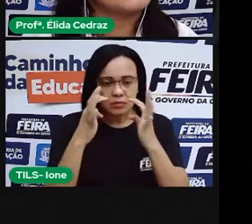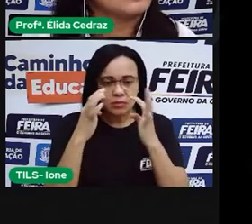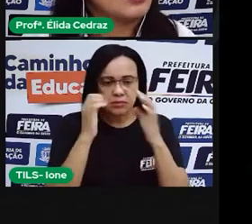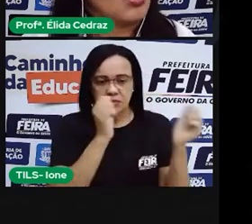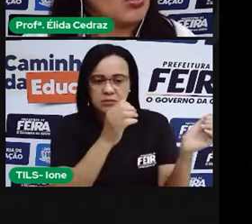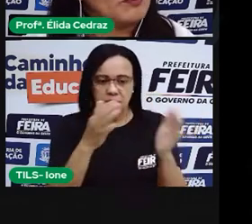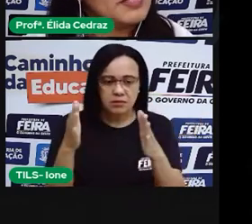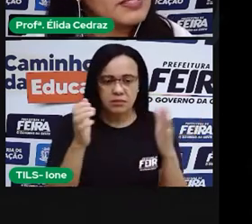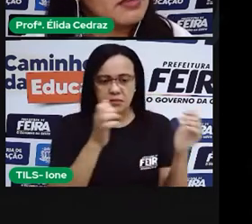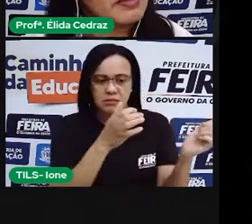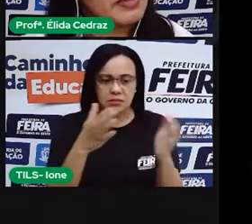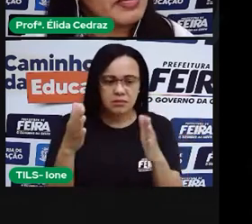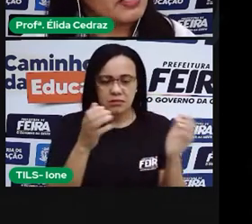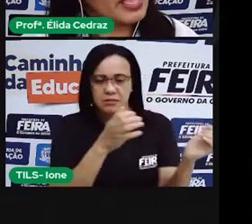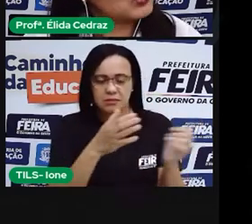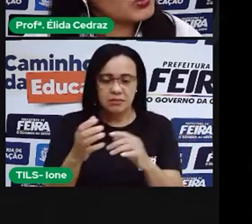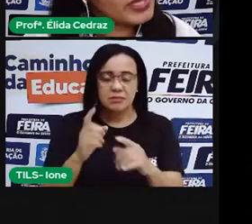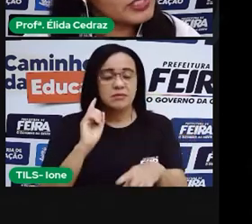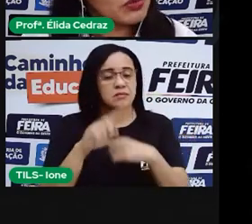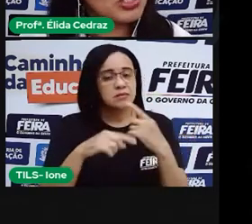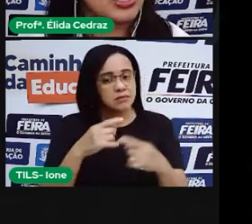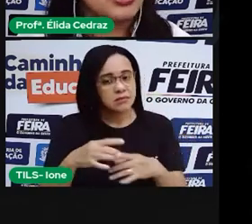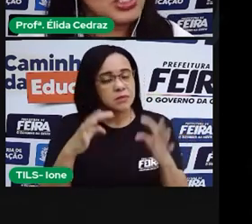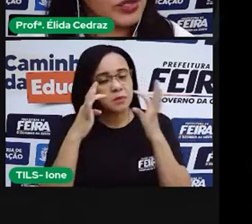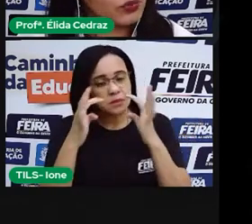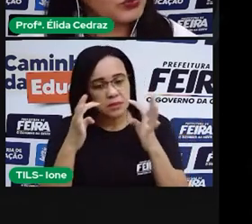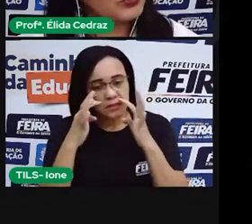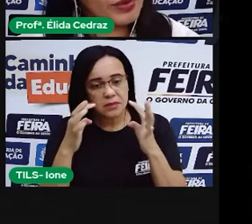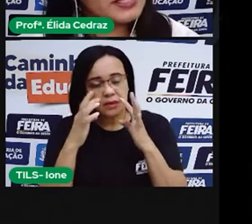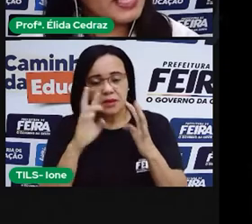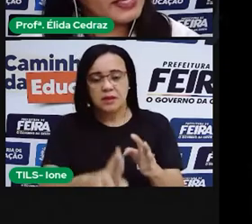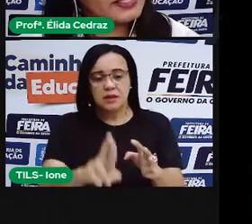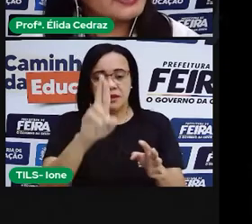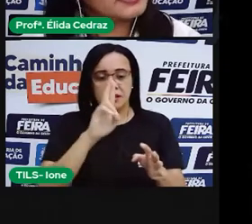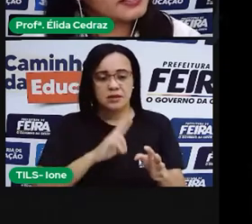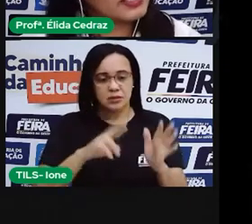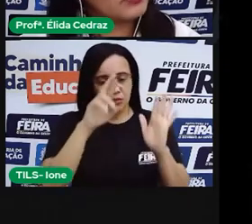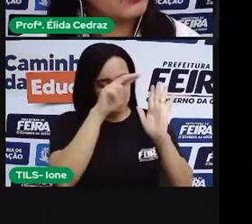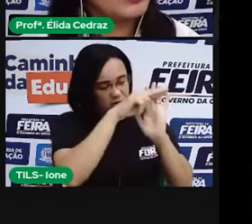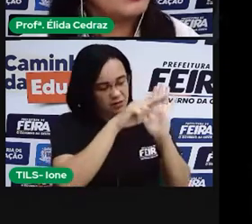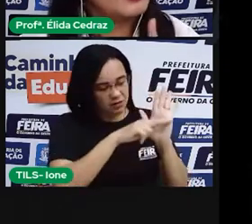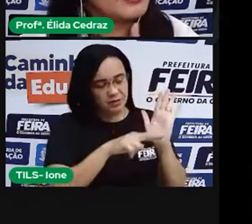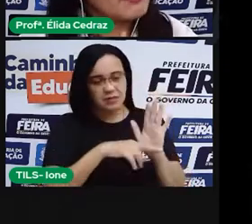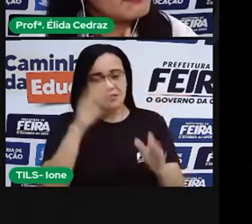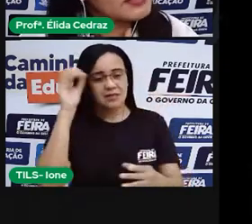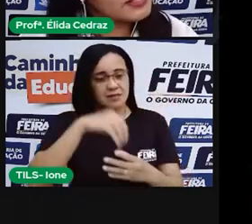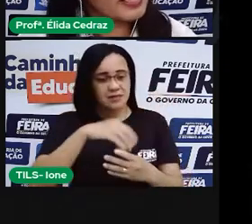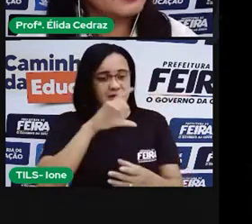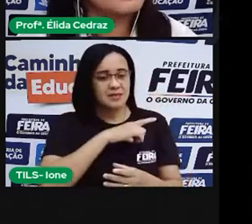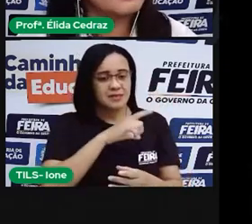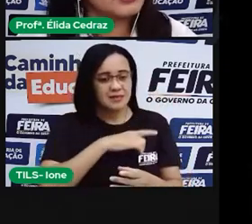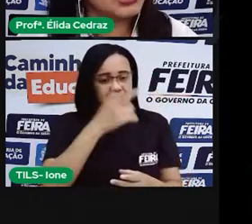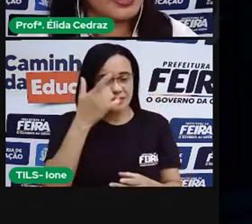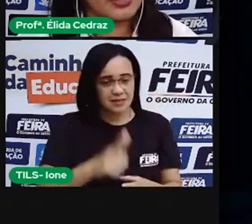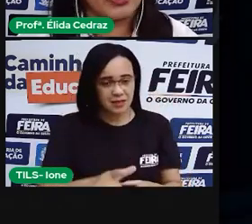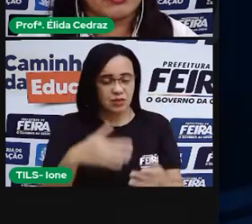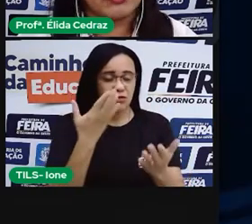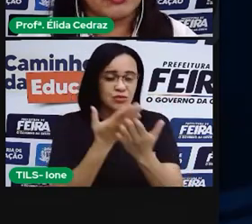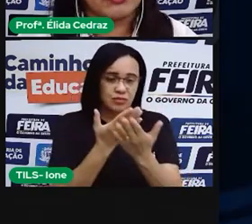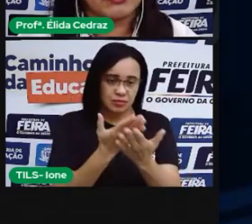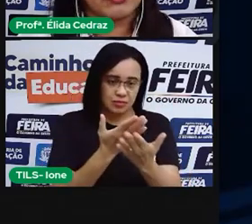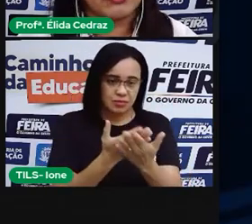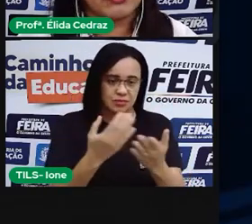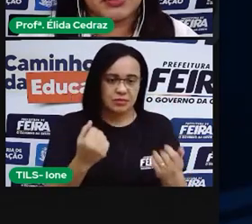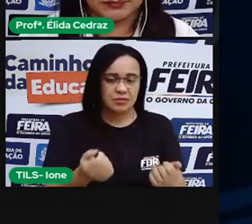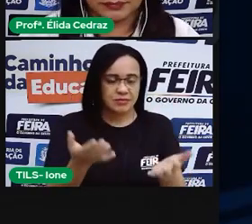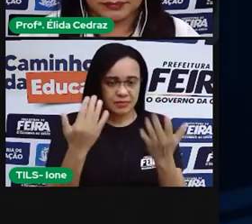depois observar a sua resposta de acordo com as regrinhas que serão revisadas nesta aula.